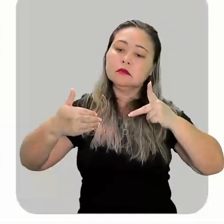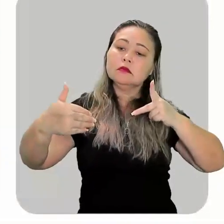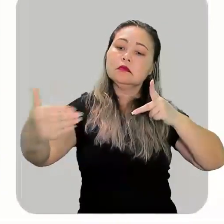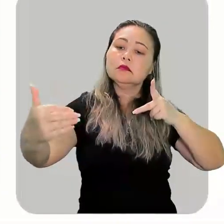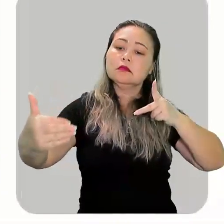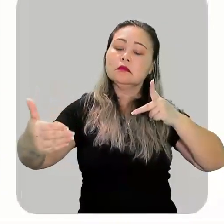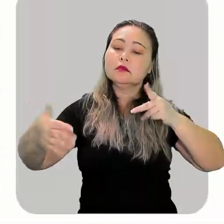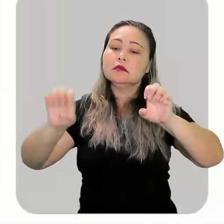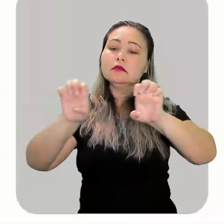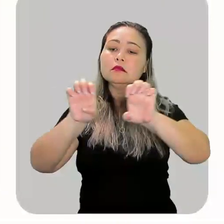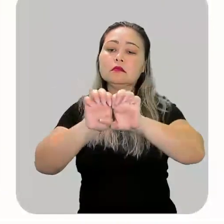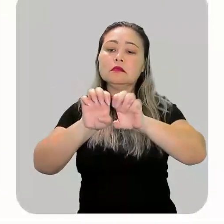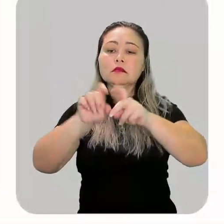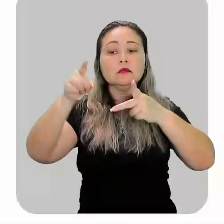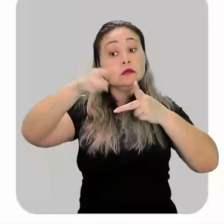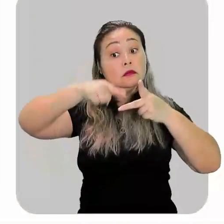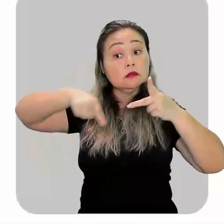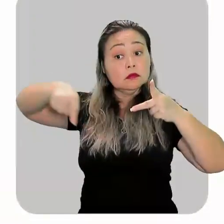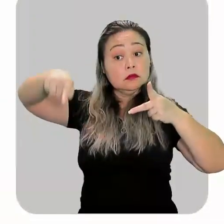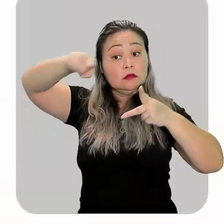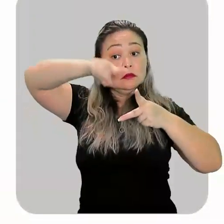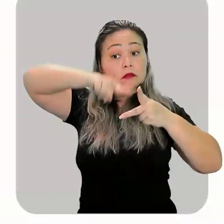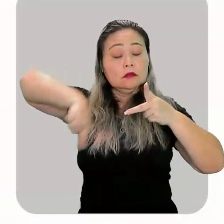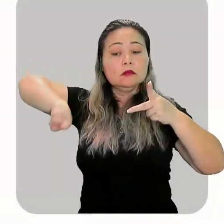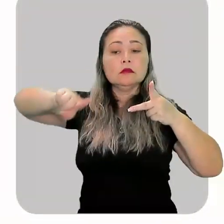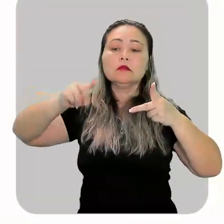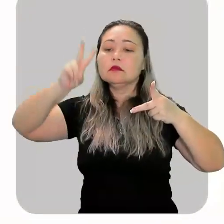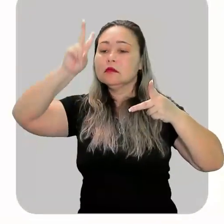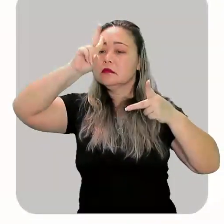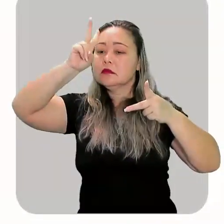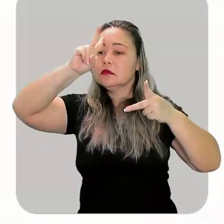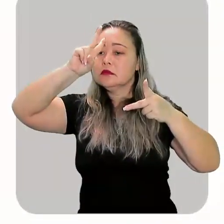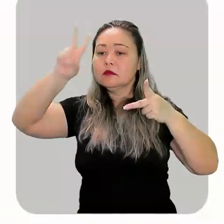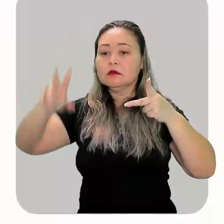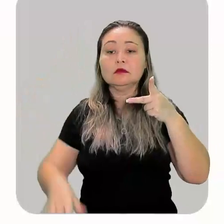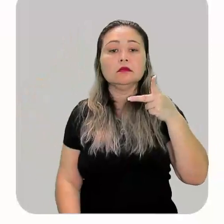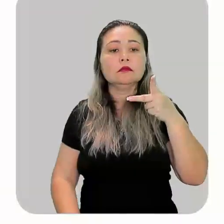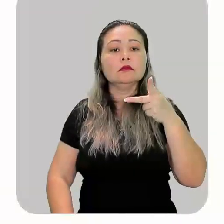introdução e a equação da circunferência. Bora relembrar